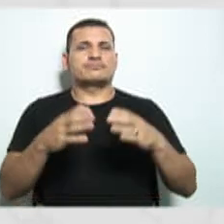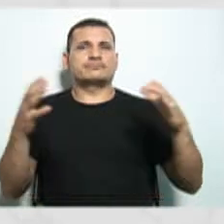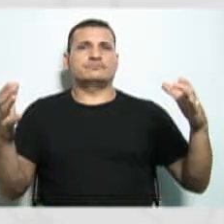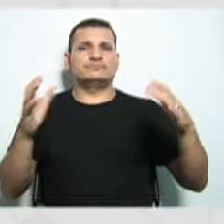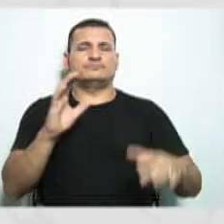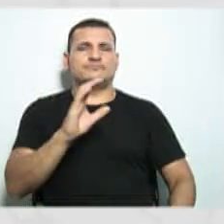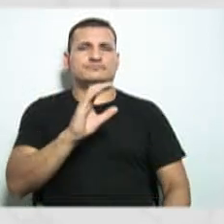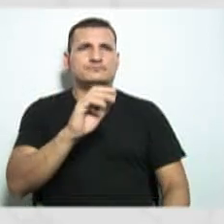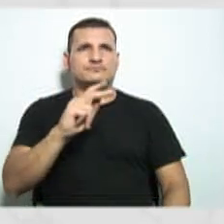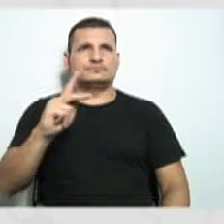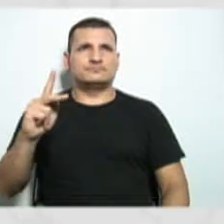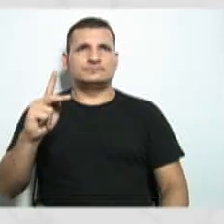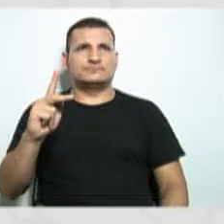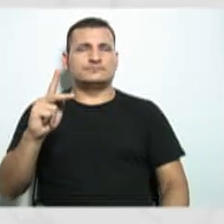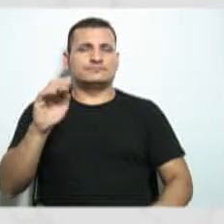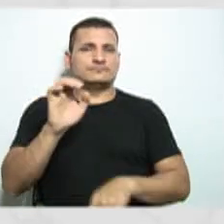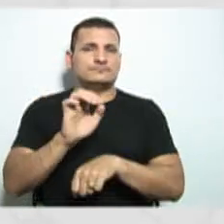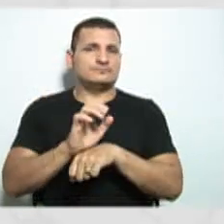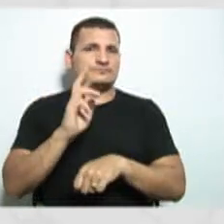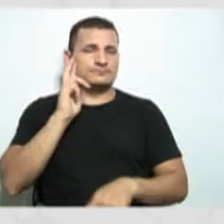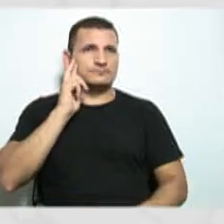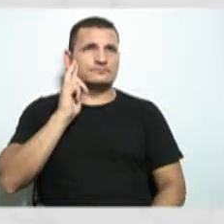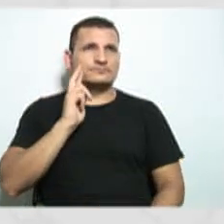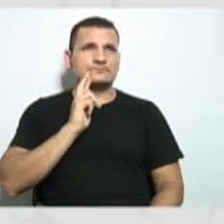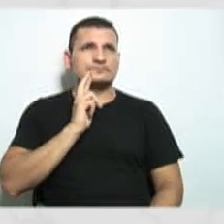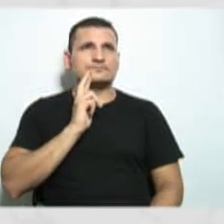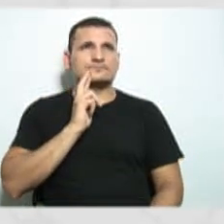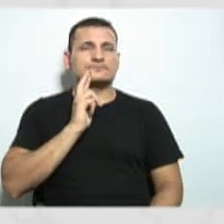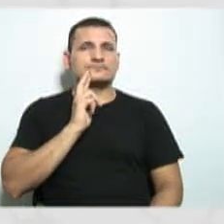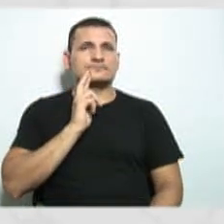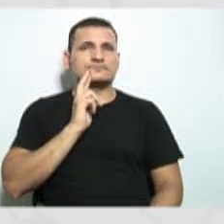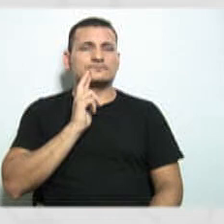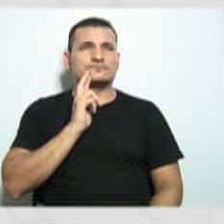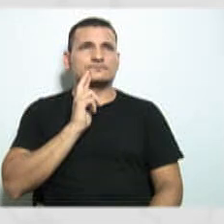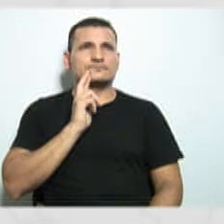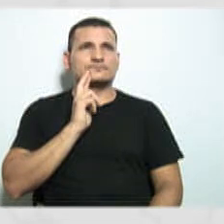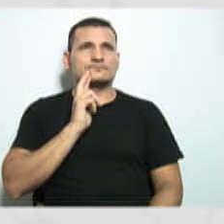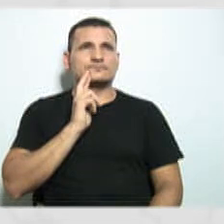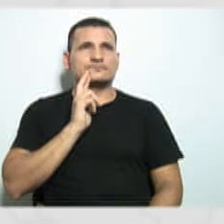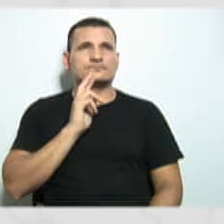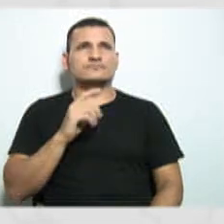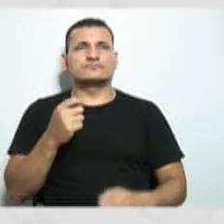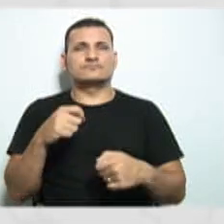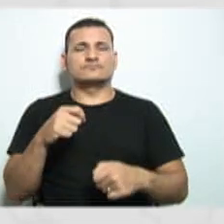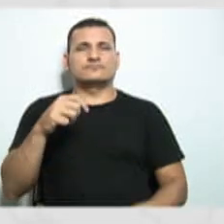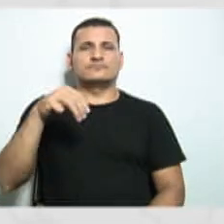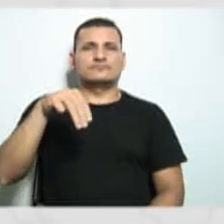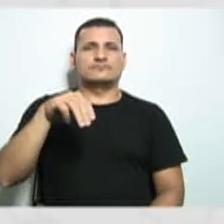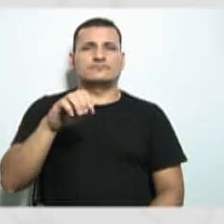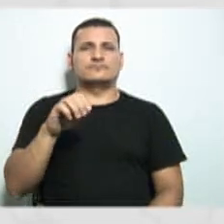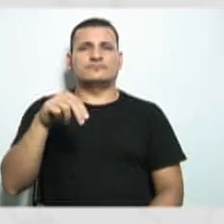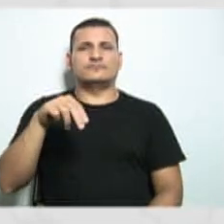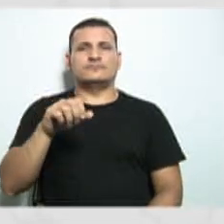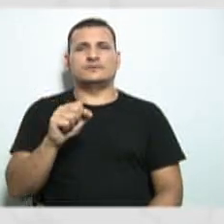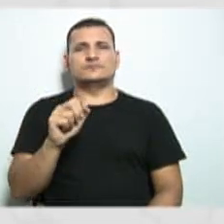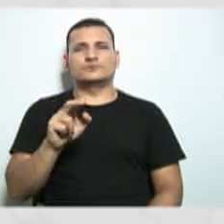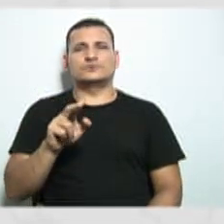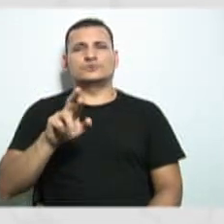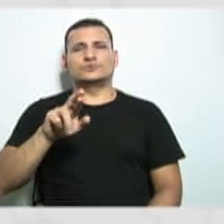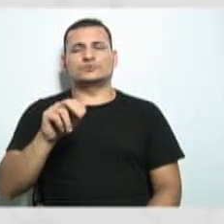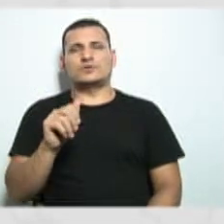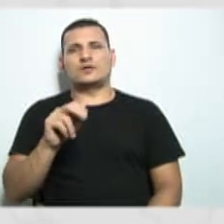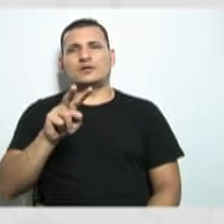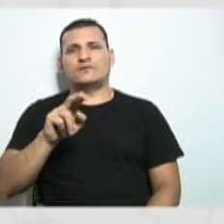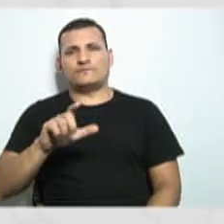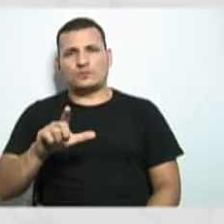cooperativa do estado de Rondônia, assim, assado. Ela precisa ser mensurável, eu preciso medir, gente, eu